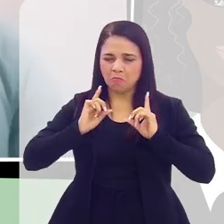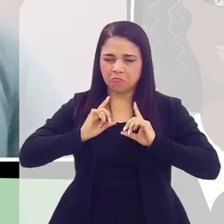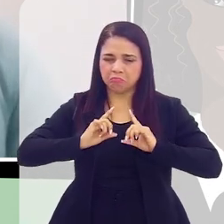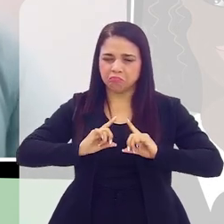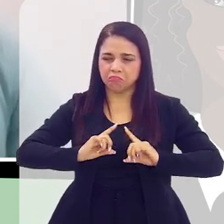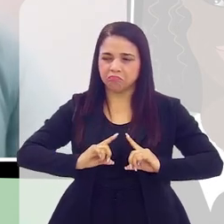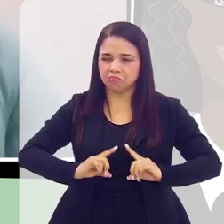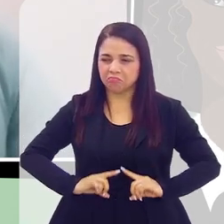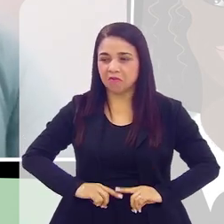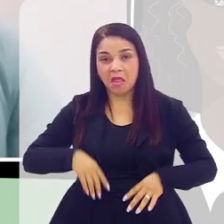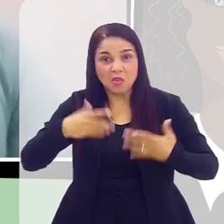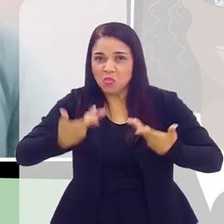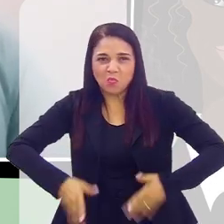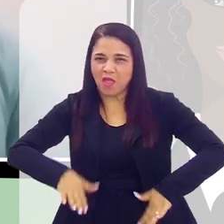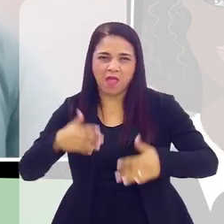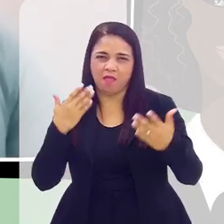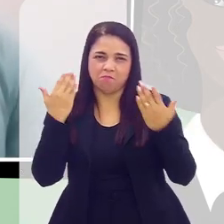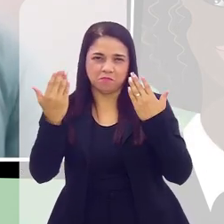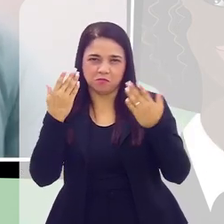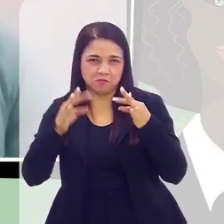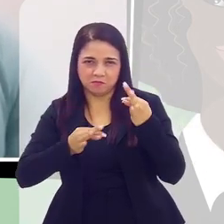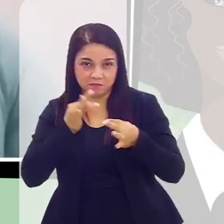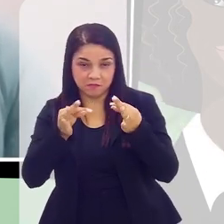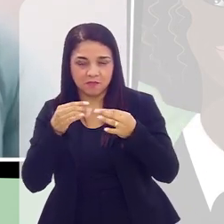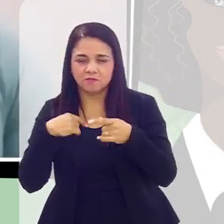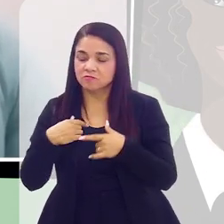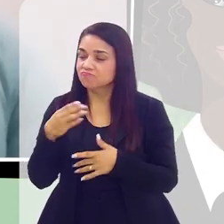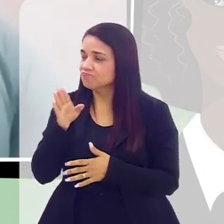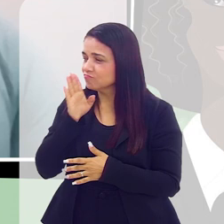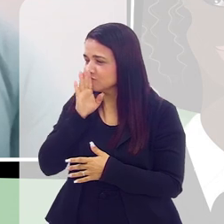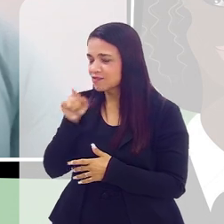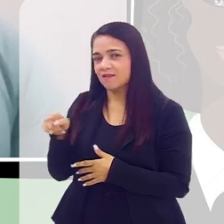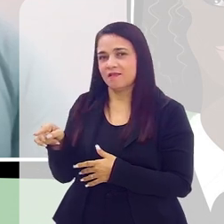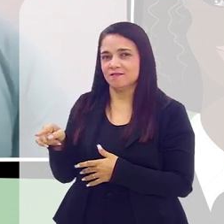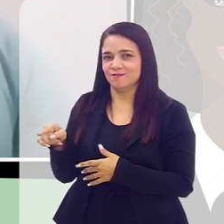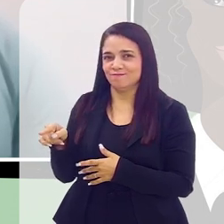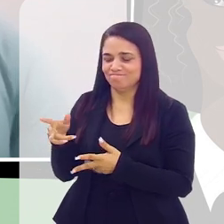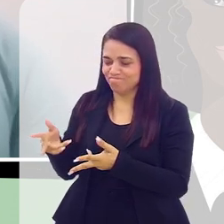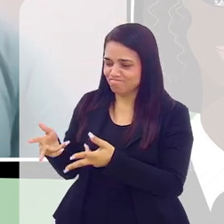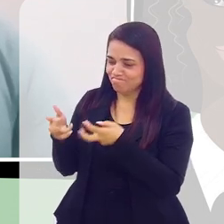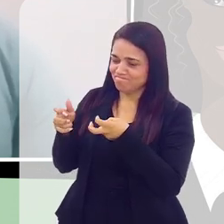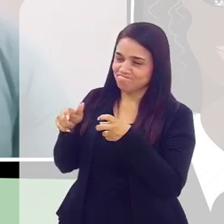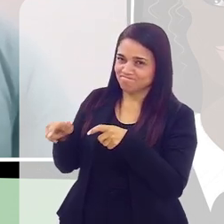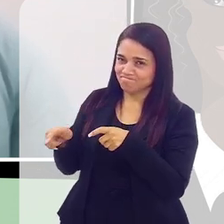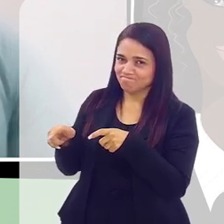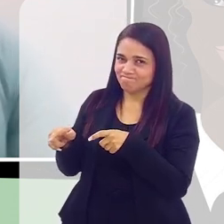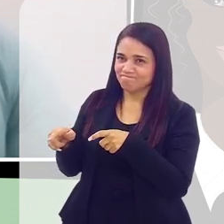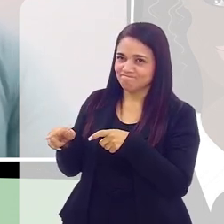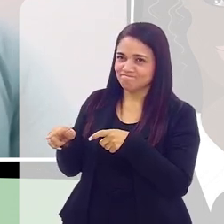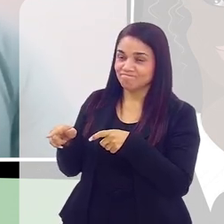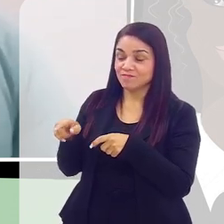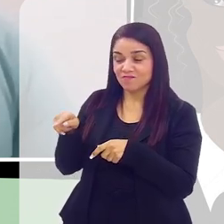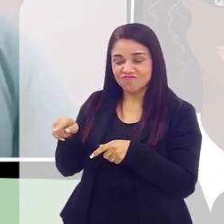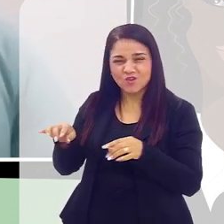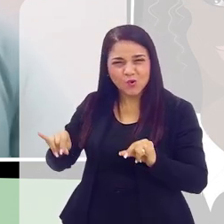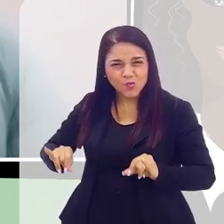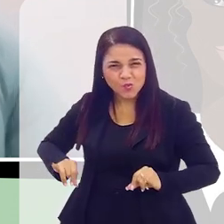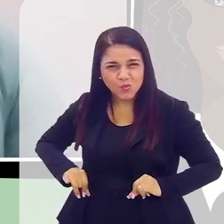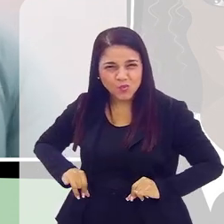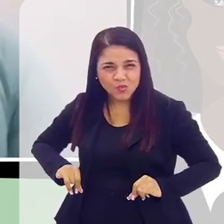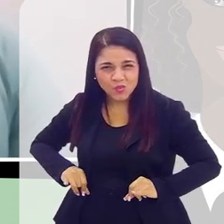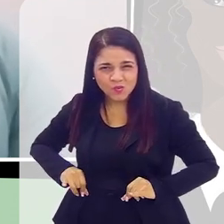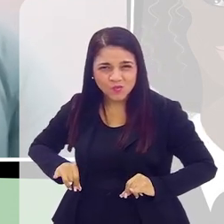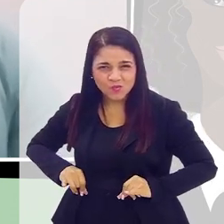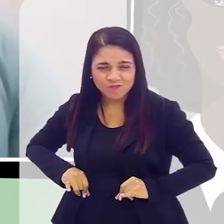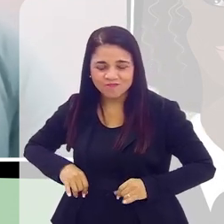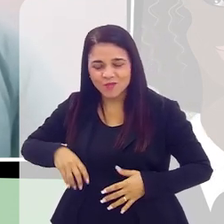nenhum atendimento psicológico, ela quer ficar no cantinho dela. E a gente tem que entender que o silêncio fala. que o outro, quando está com dor, ele